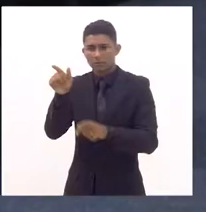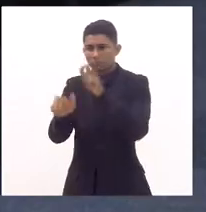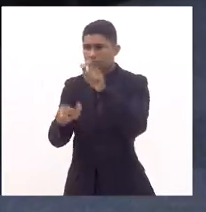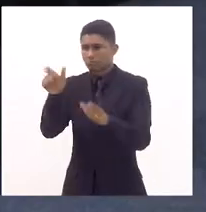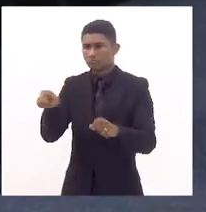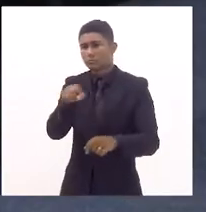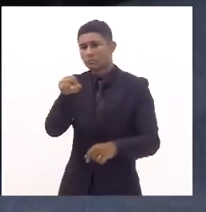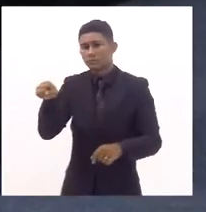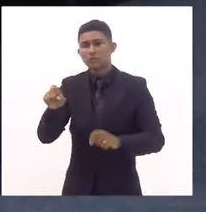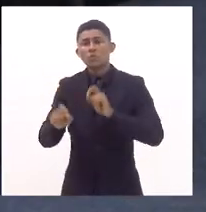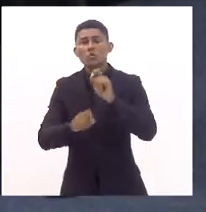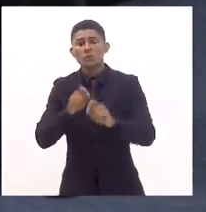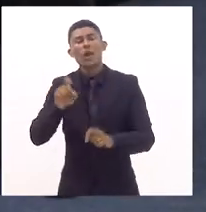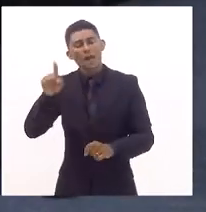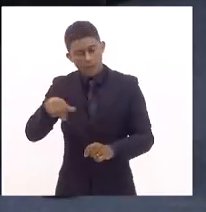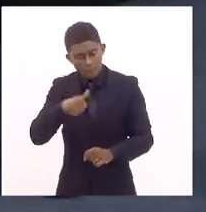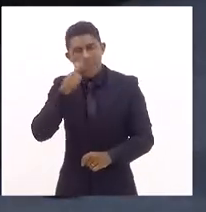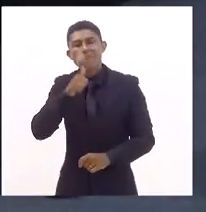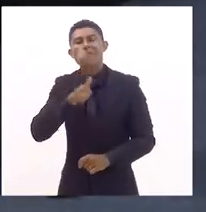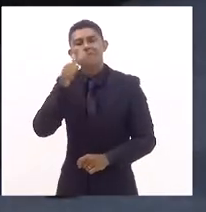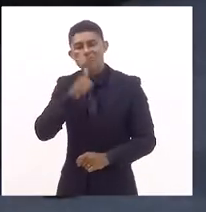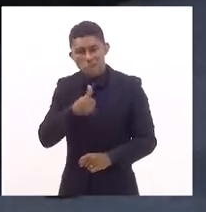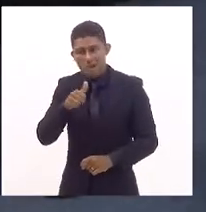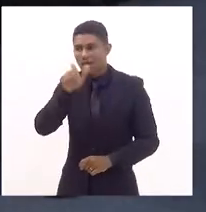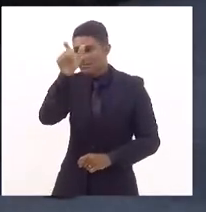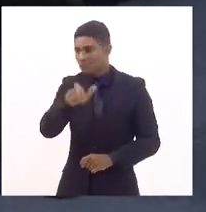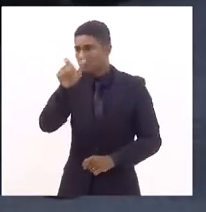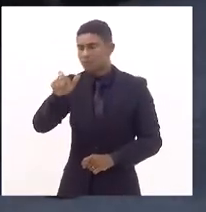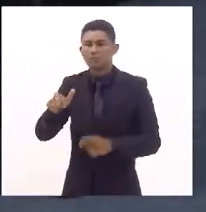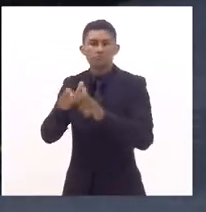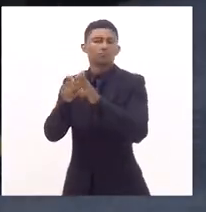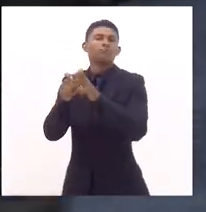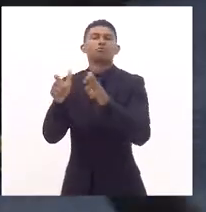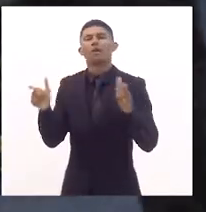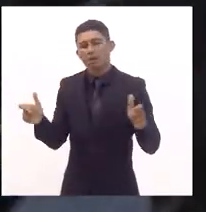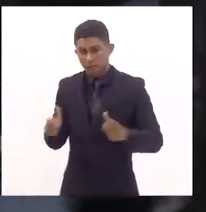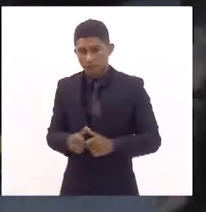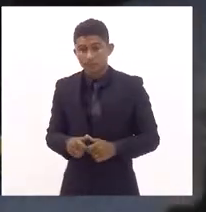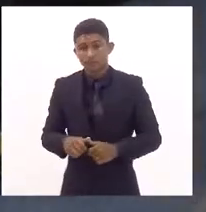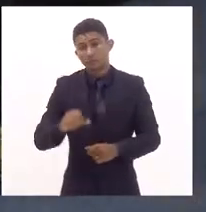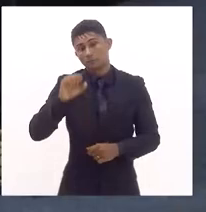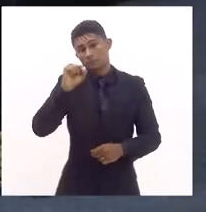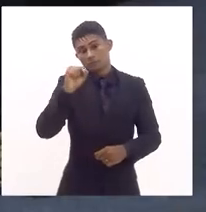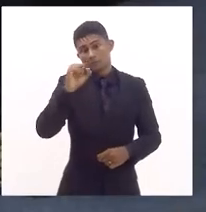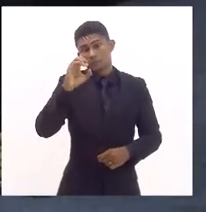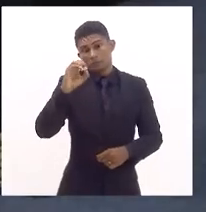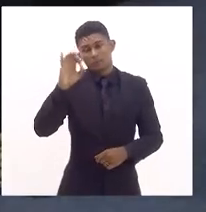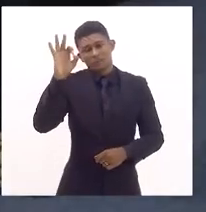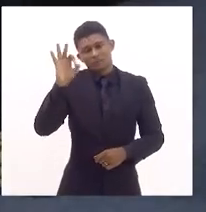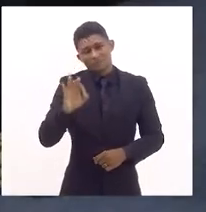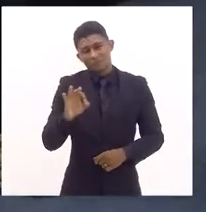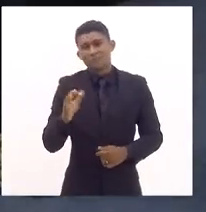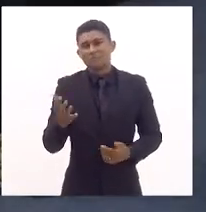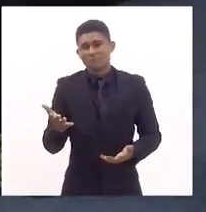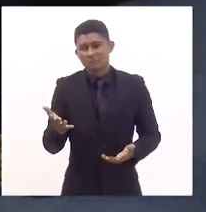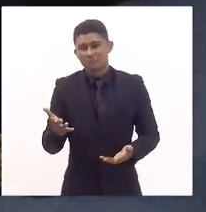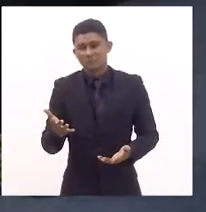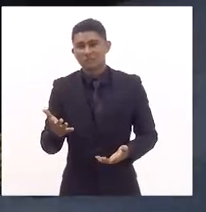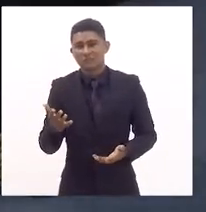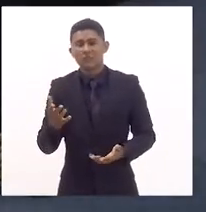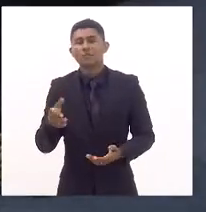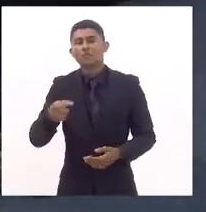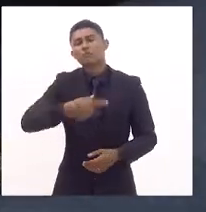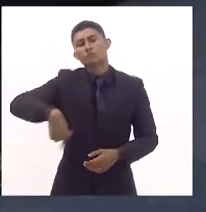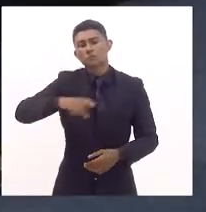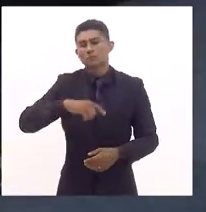são catadoras. São catadoras. Quase 80%. Eu diria que, quando a gente